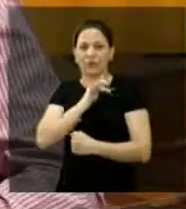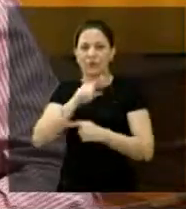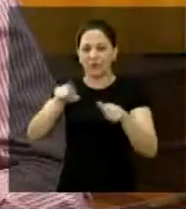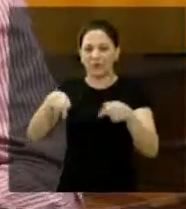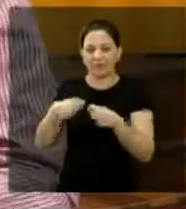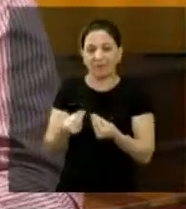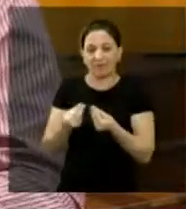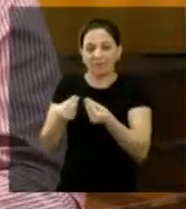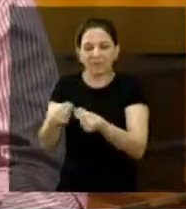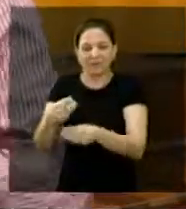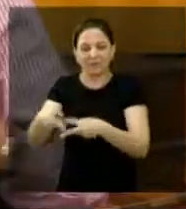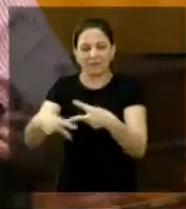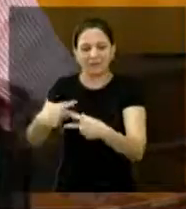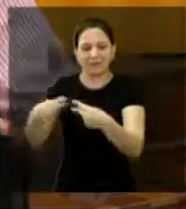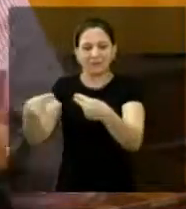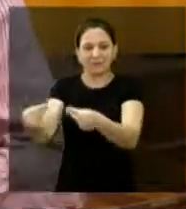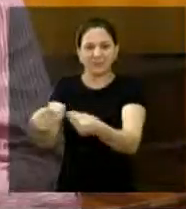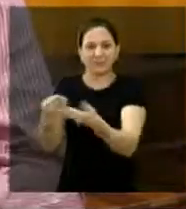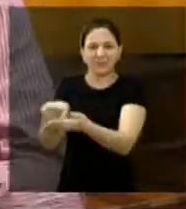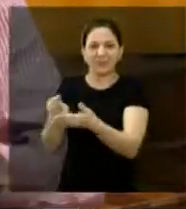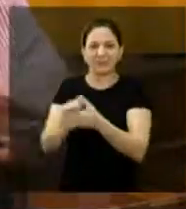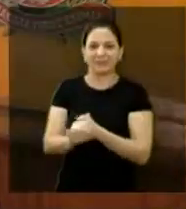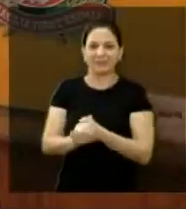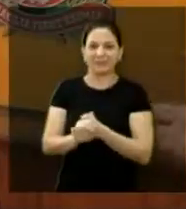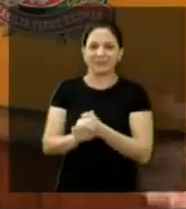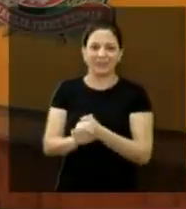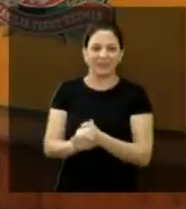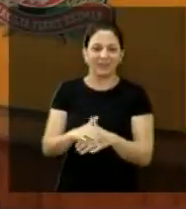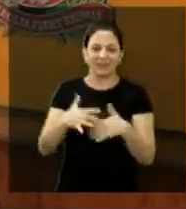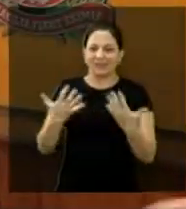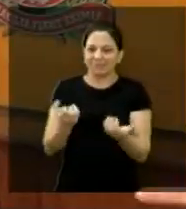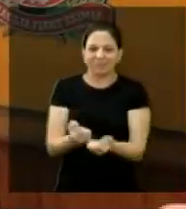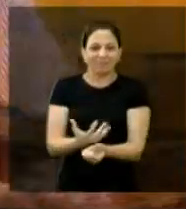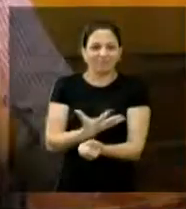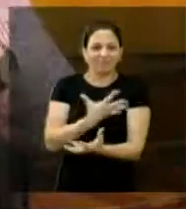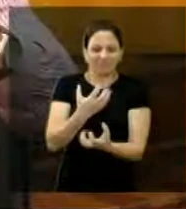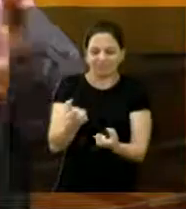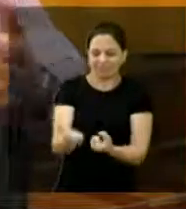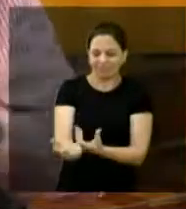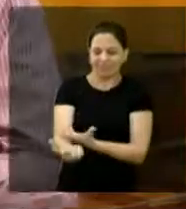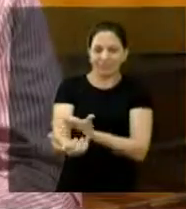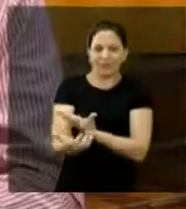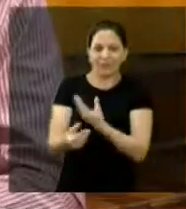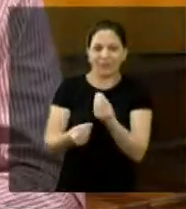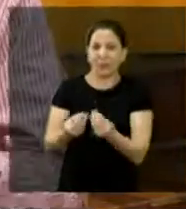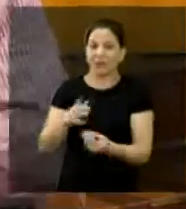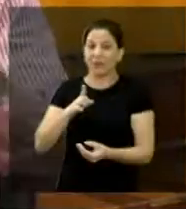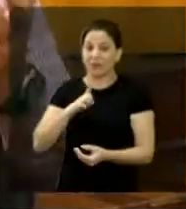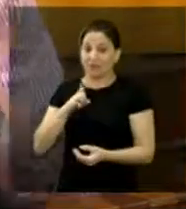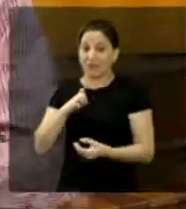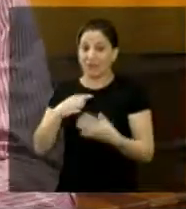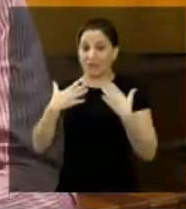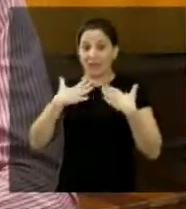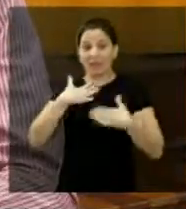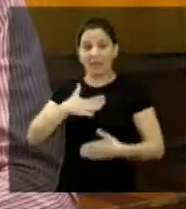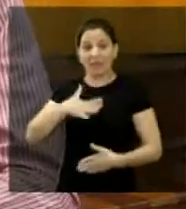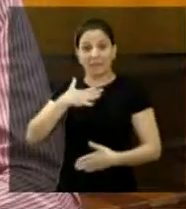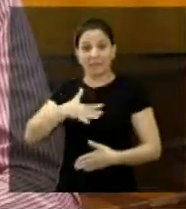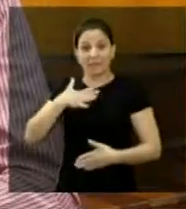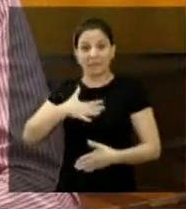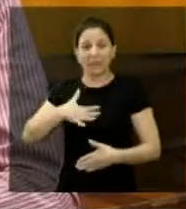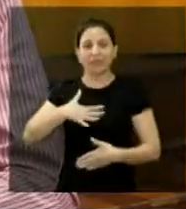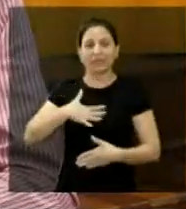foi me levar a camisa lá. Aí o que já era emoção? Aí imagina, eu tenho uma camisa até hoje, né? A gente tem uma boa relação de